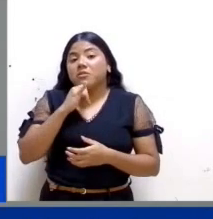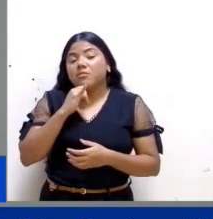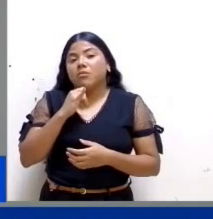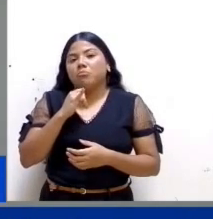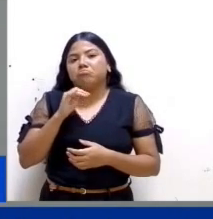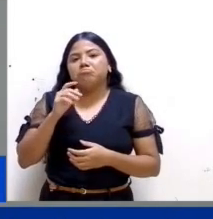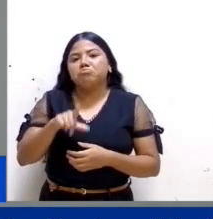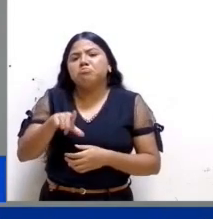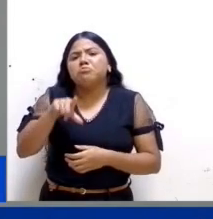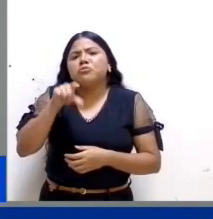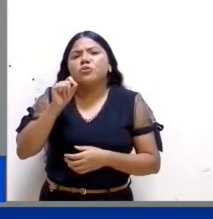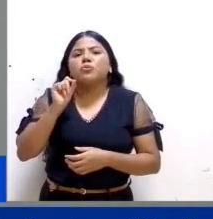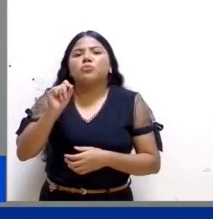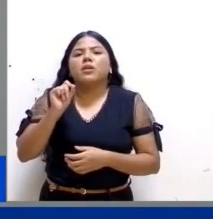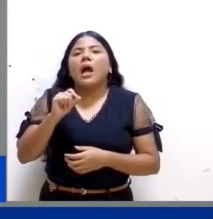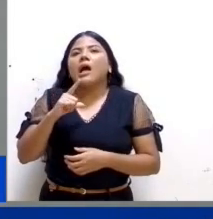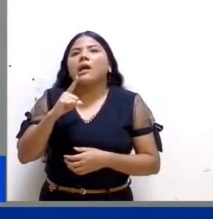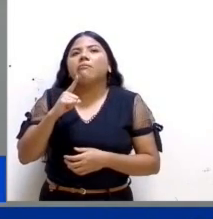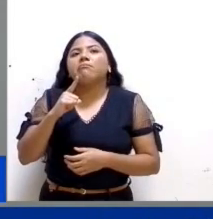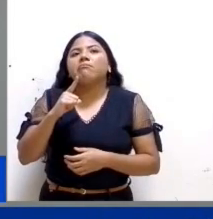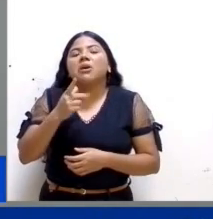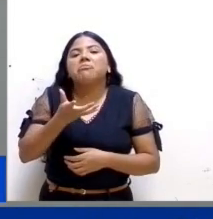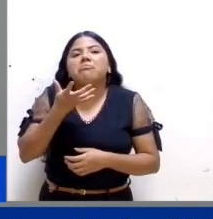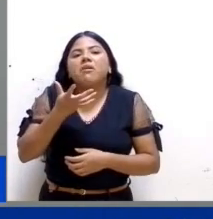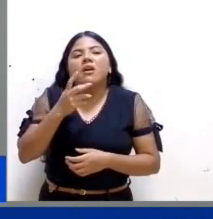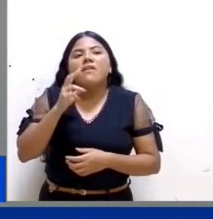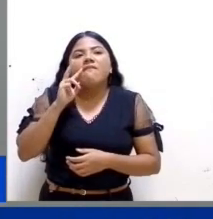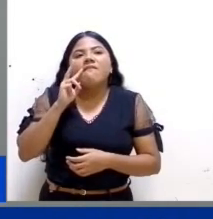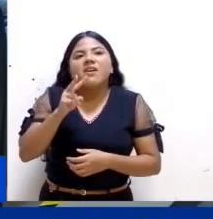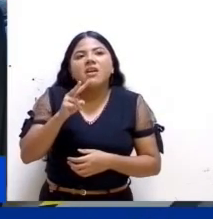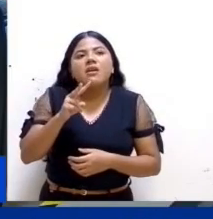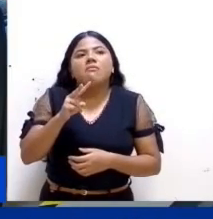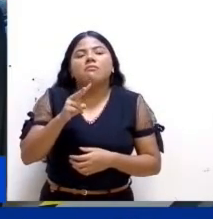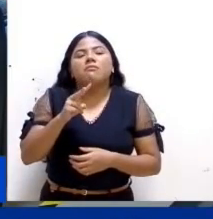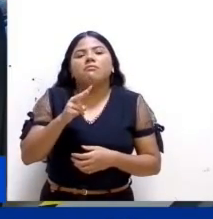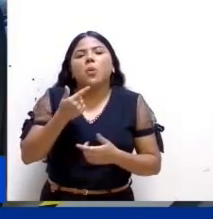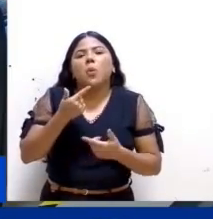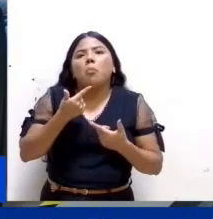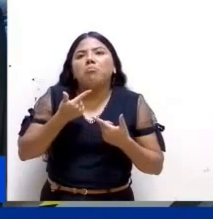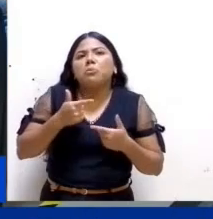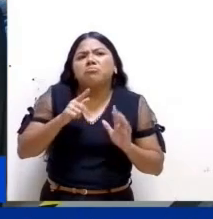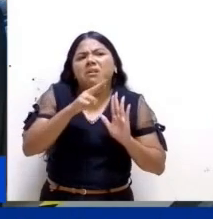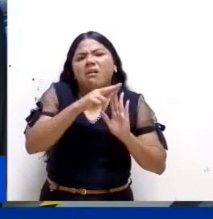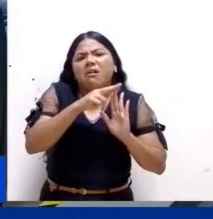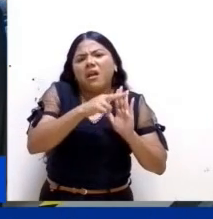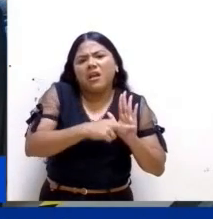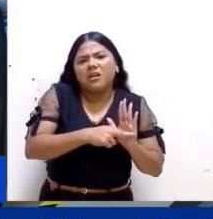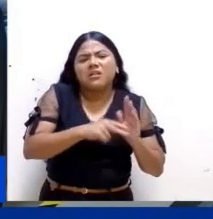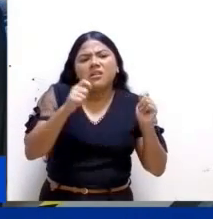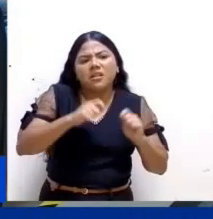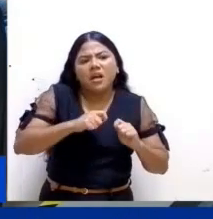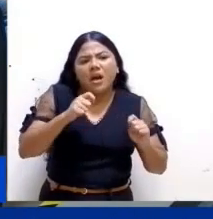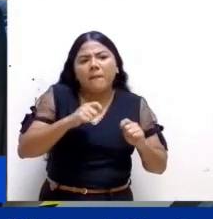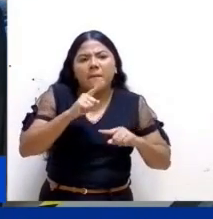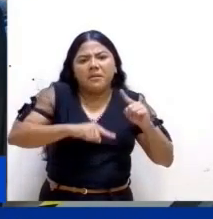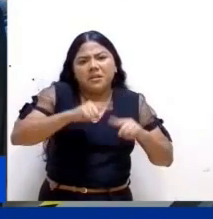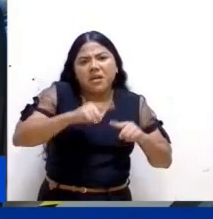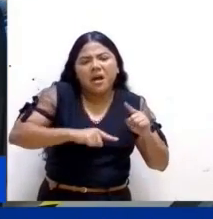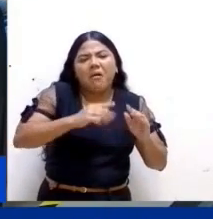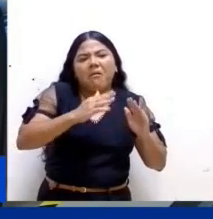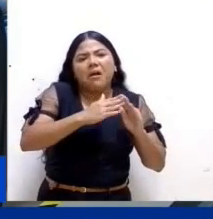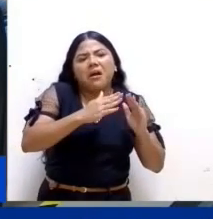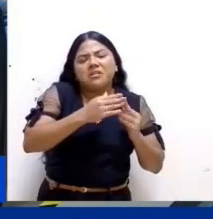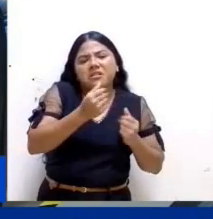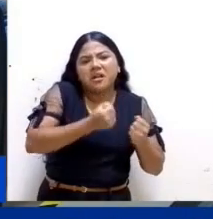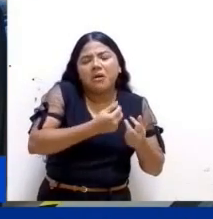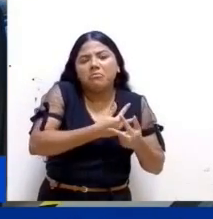Vocês têm a liberdade. A nossa legislação dar essa liberdade para que os nubentes,